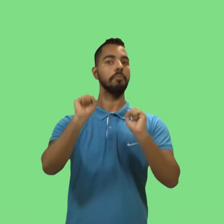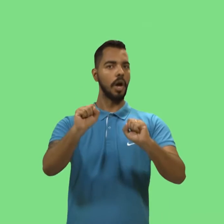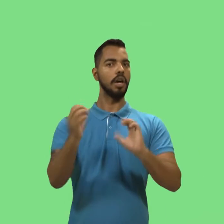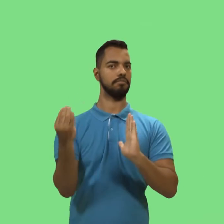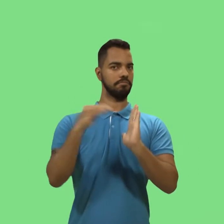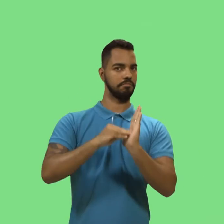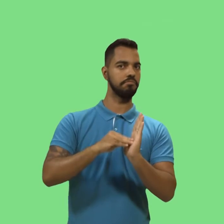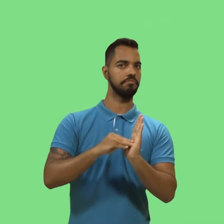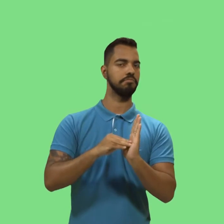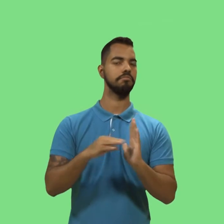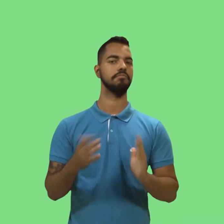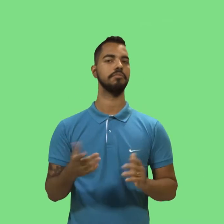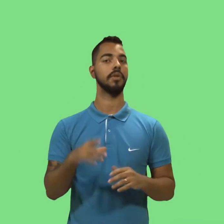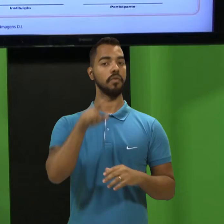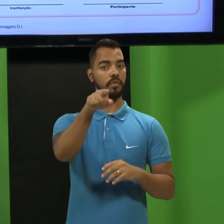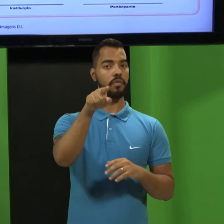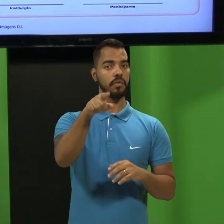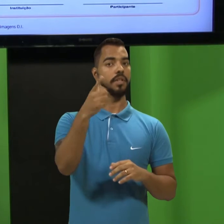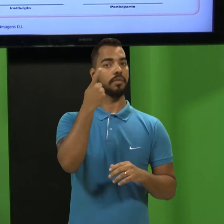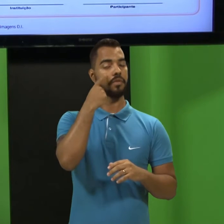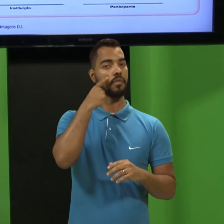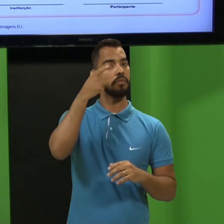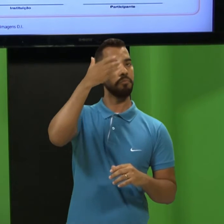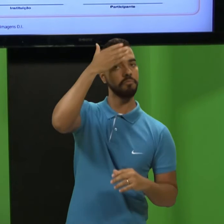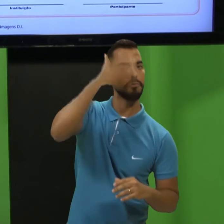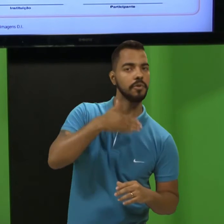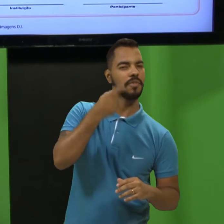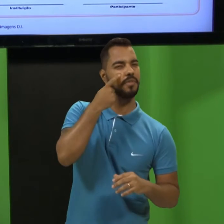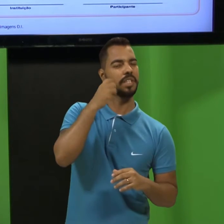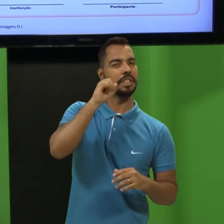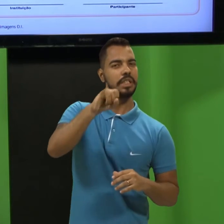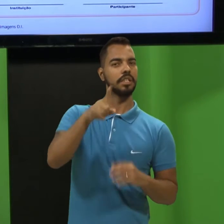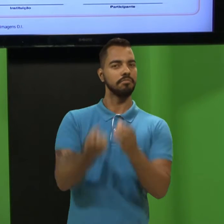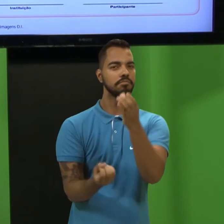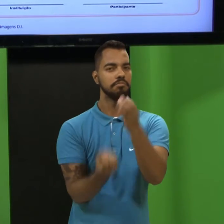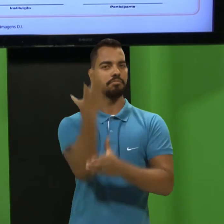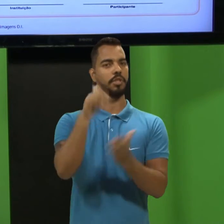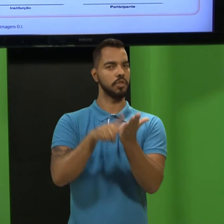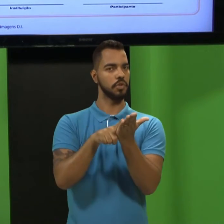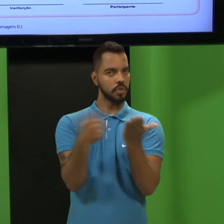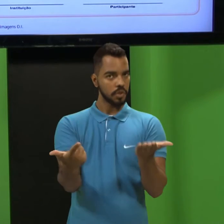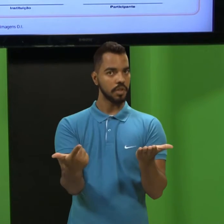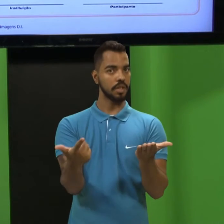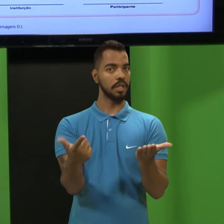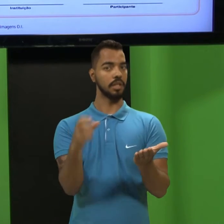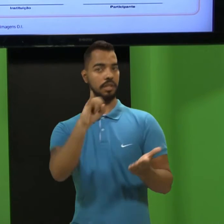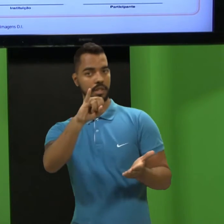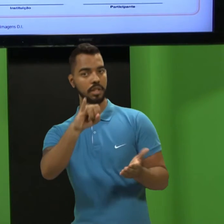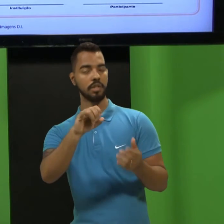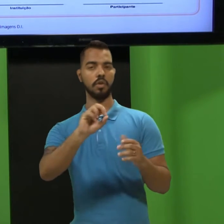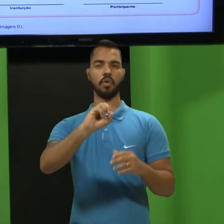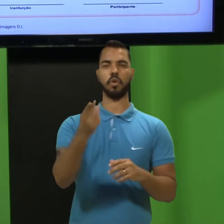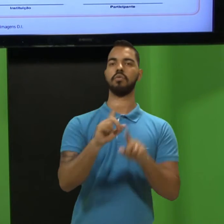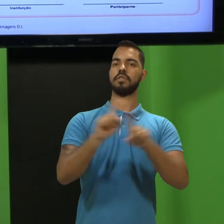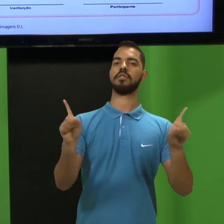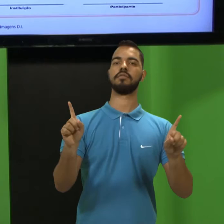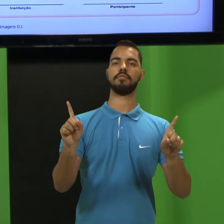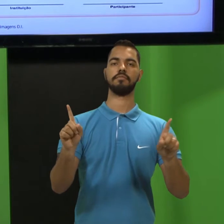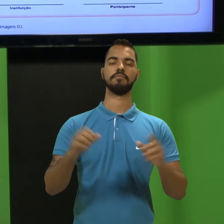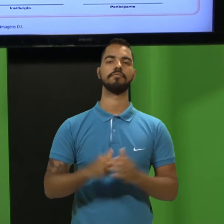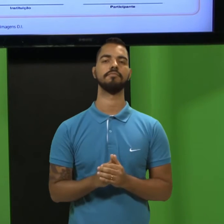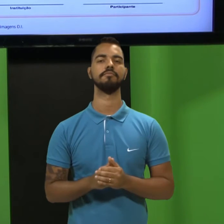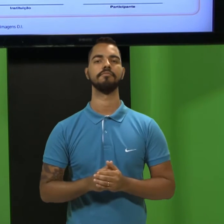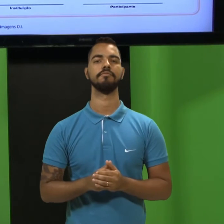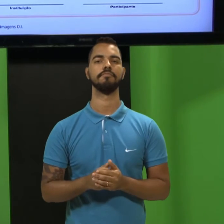do processo de publicação. Nós vamos discutir agora as características e finalidades do atestado e da